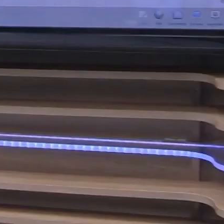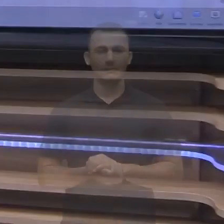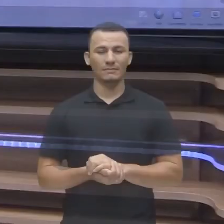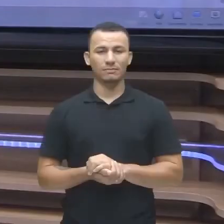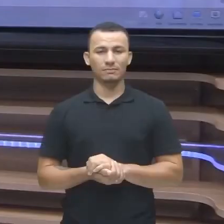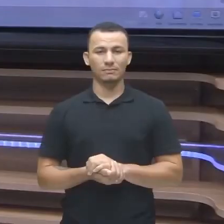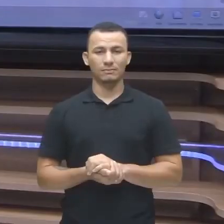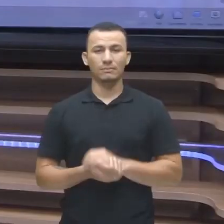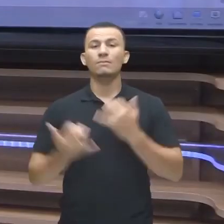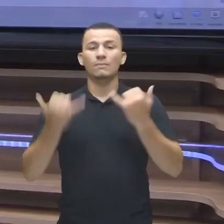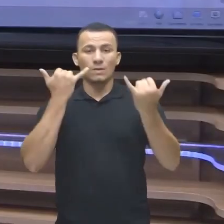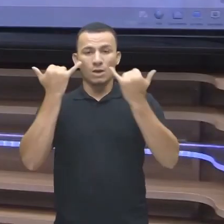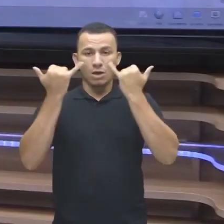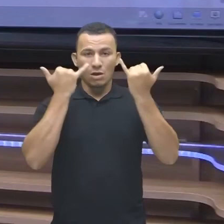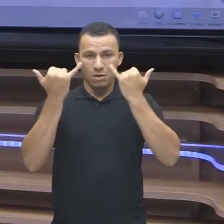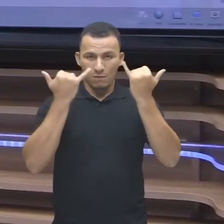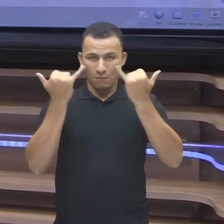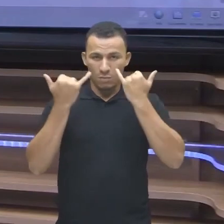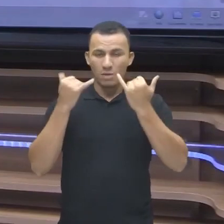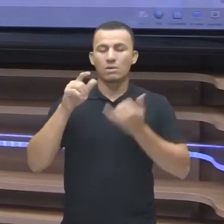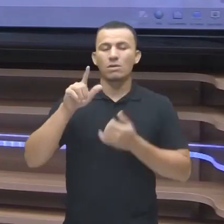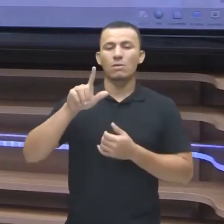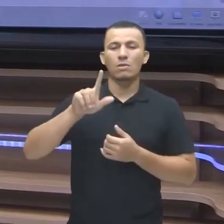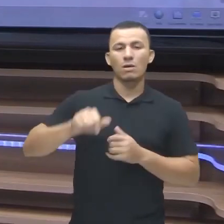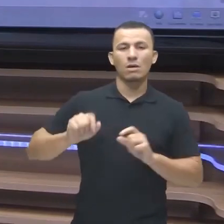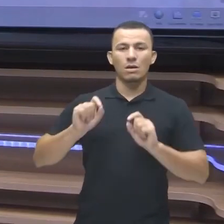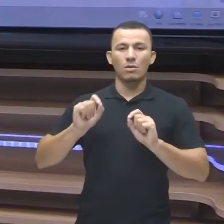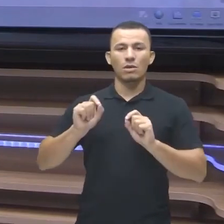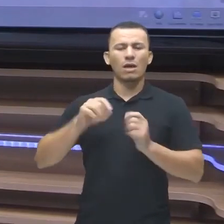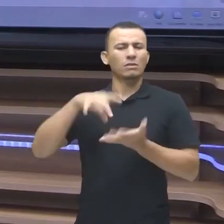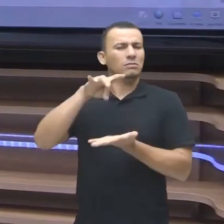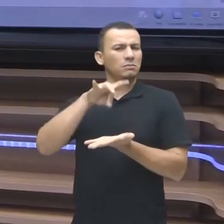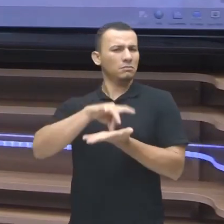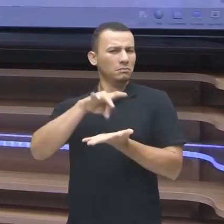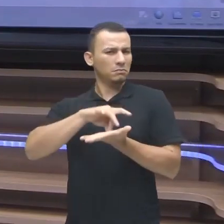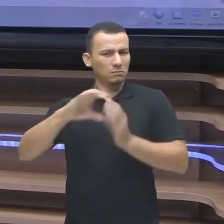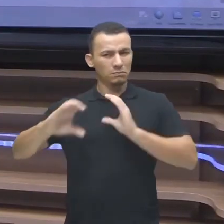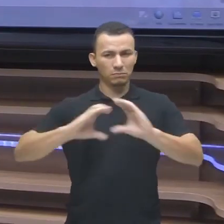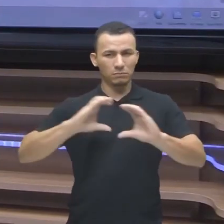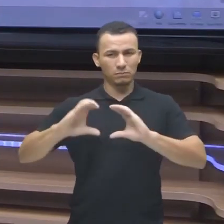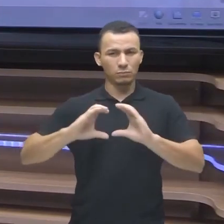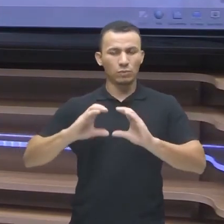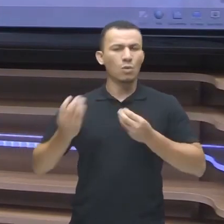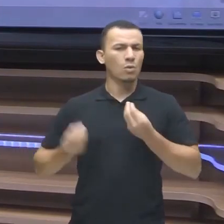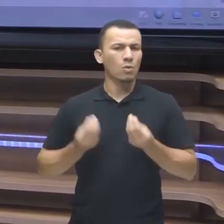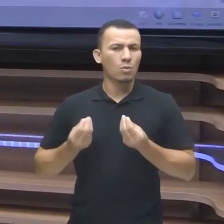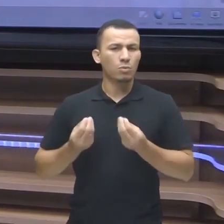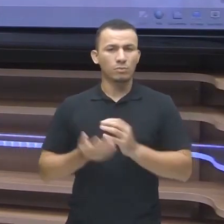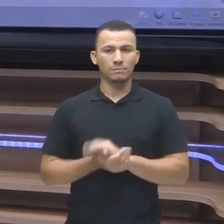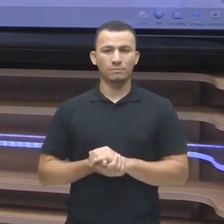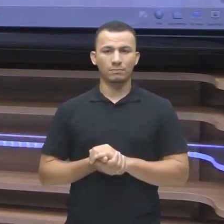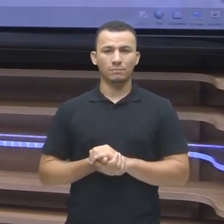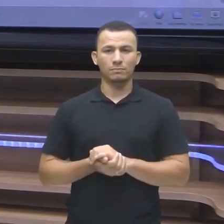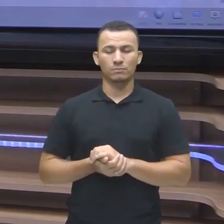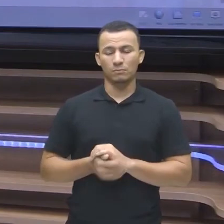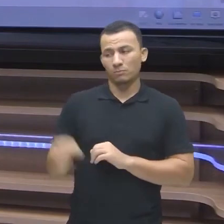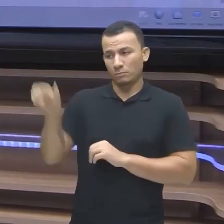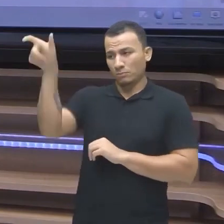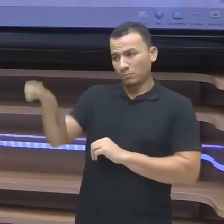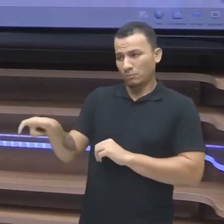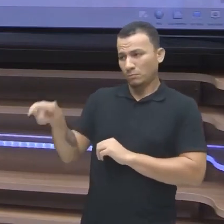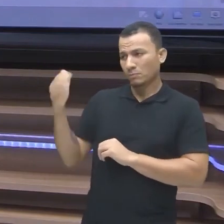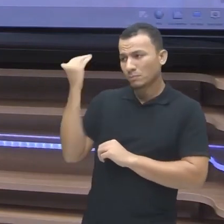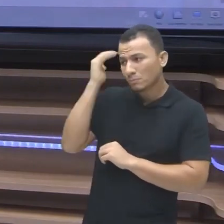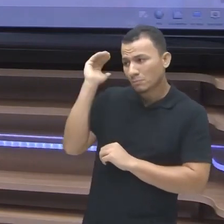A informação só é efetivamente considerada uma comunicação quando o meu receptor entende o que eu estou